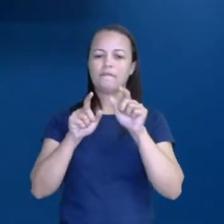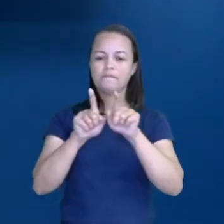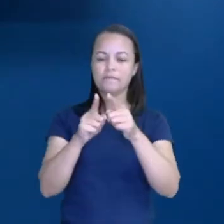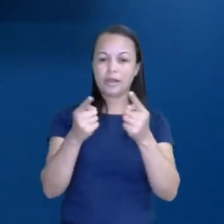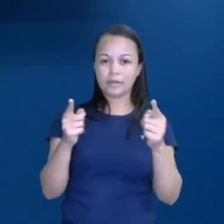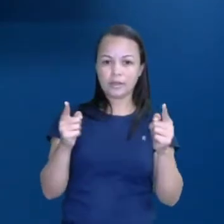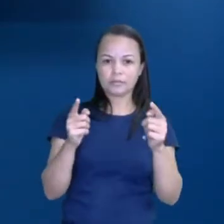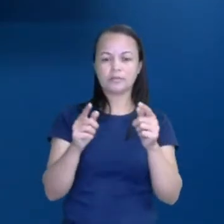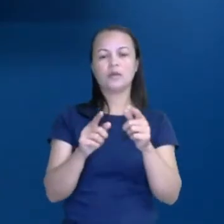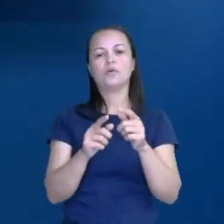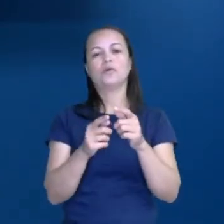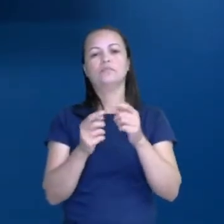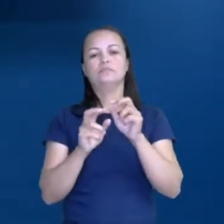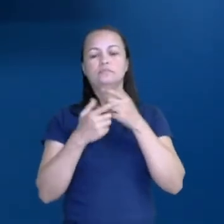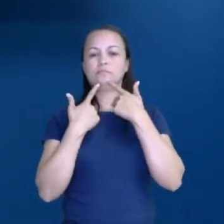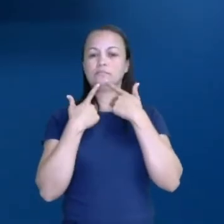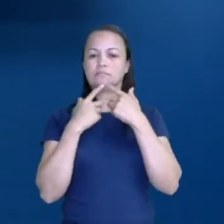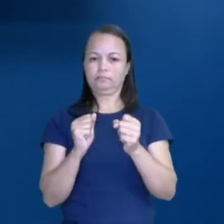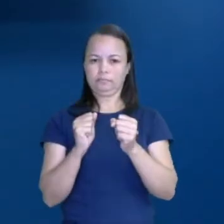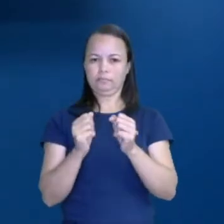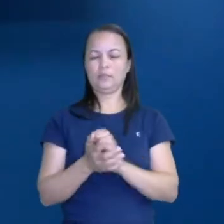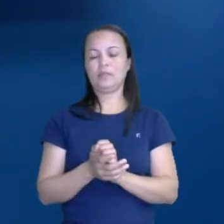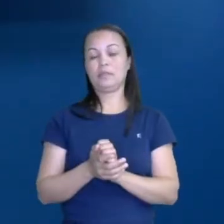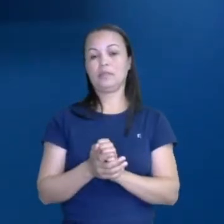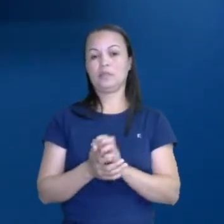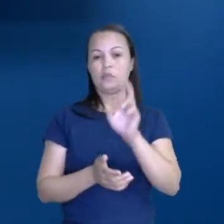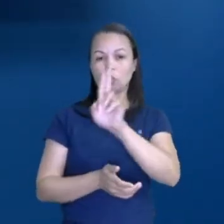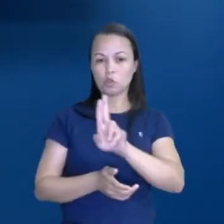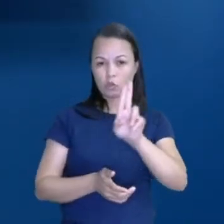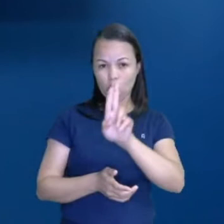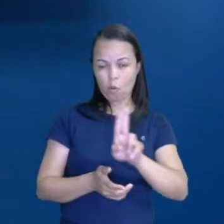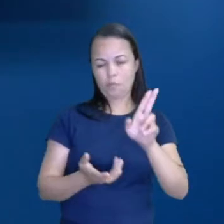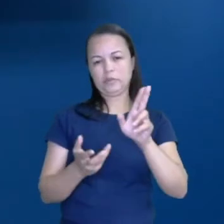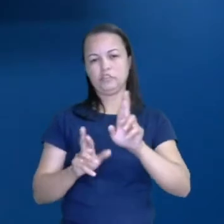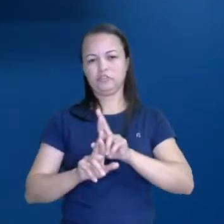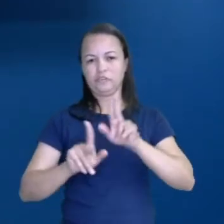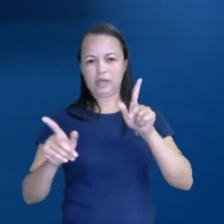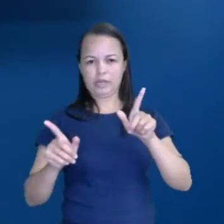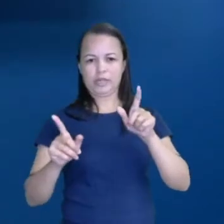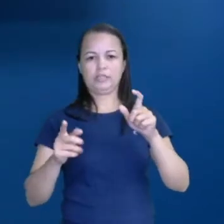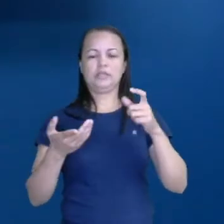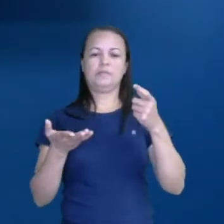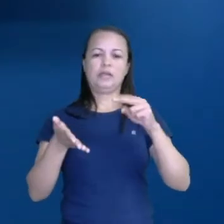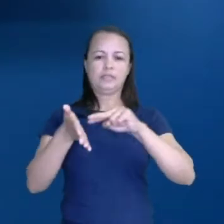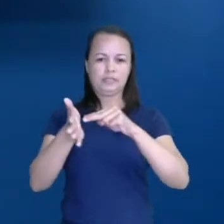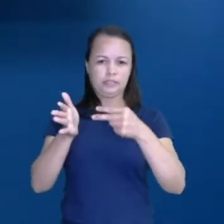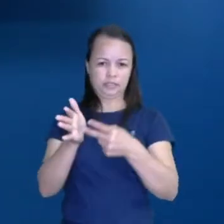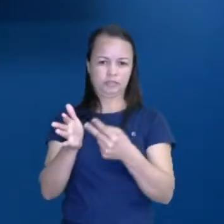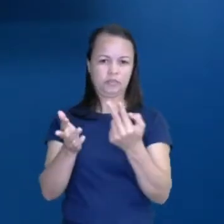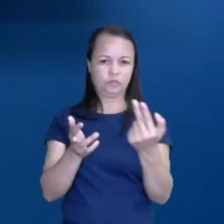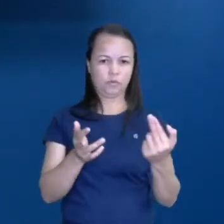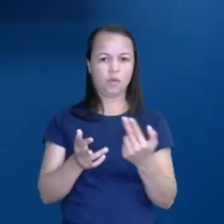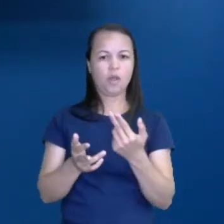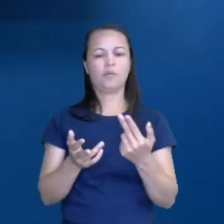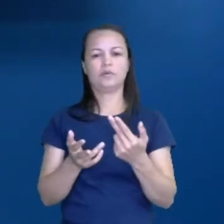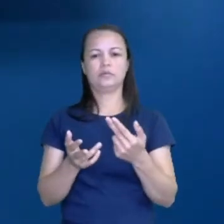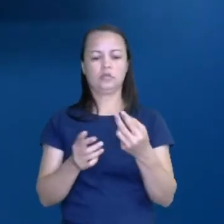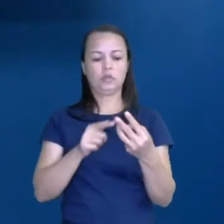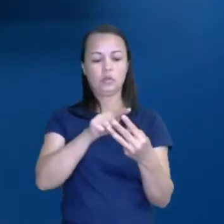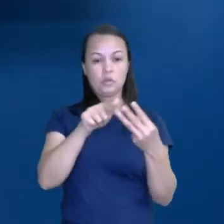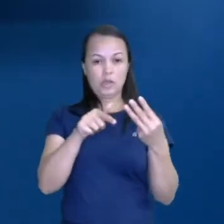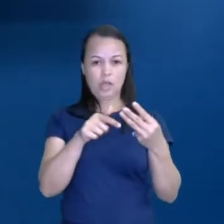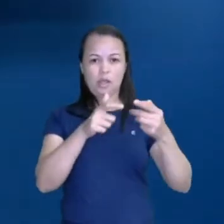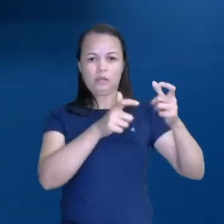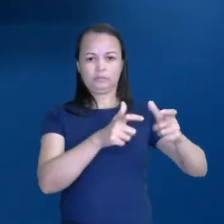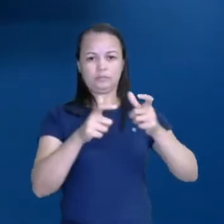tá certo? Nomes diferentes, mas que significam a mesma coisa. Dá pra gente entender que esses três não são do mesmo local, cada um